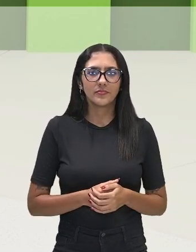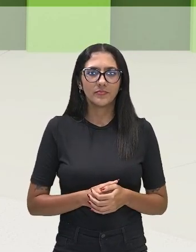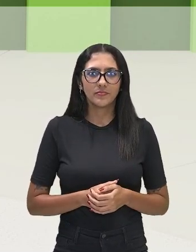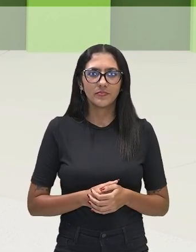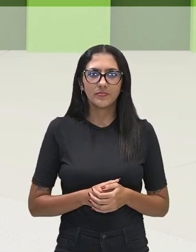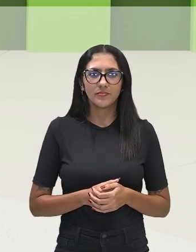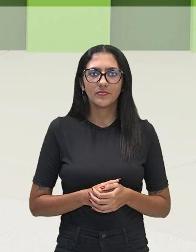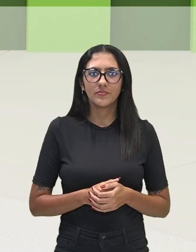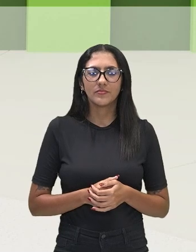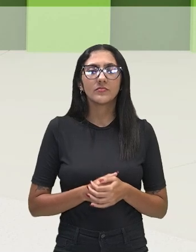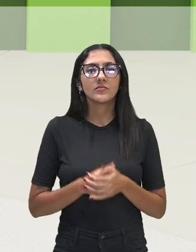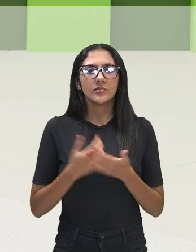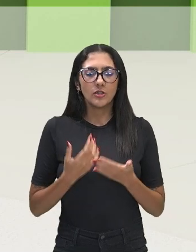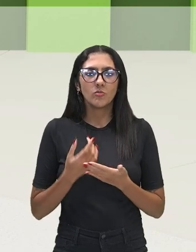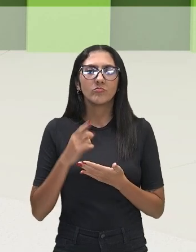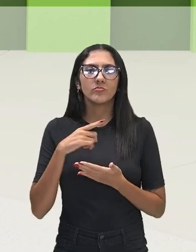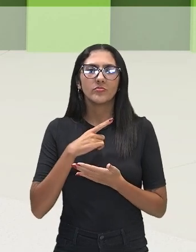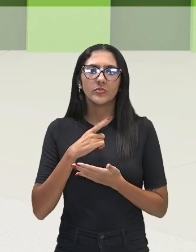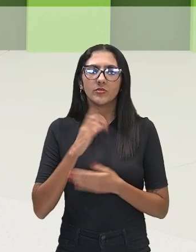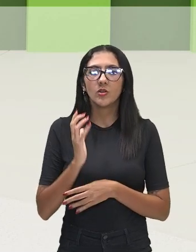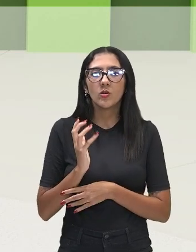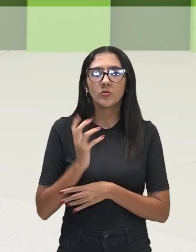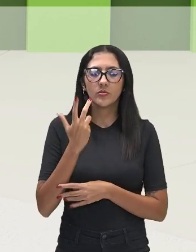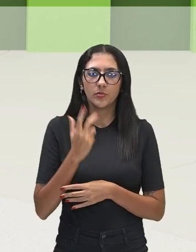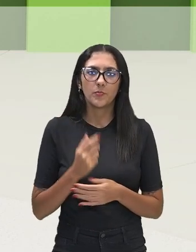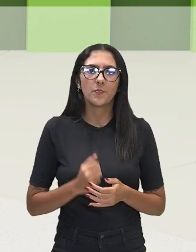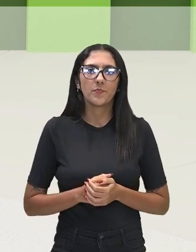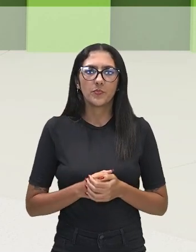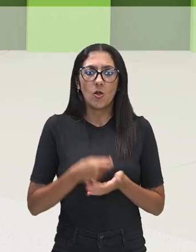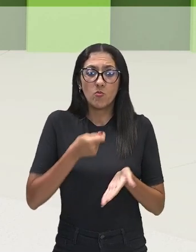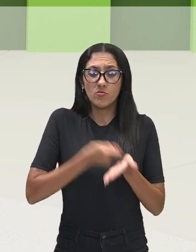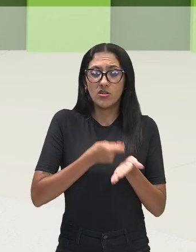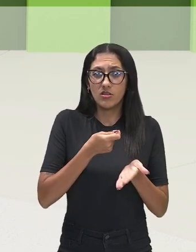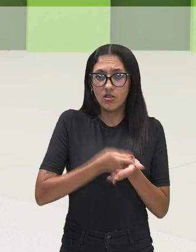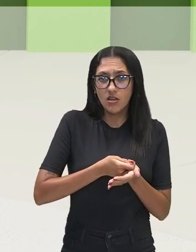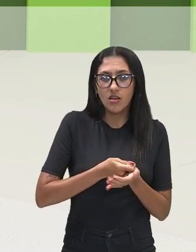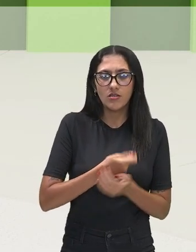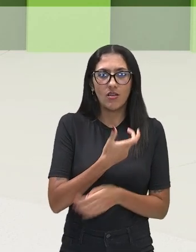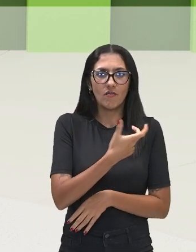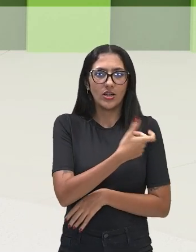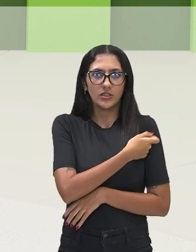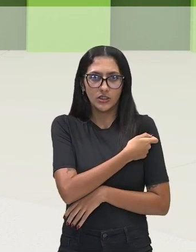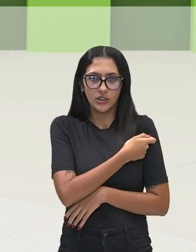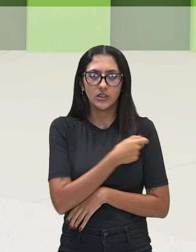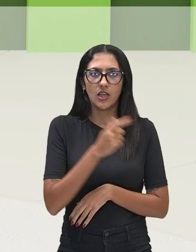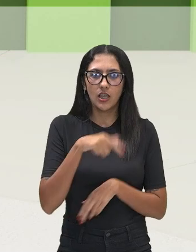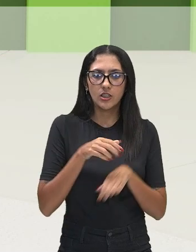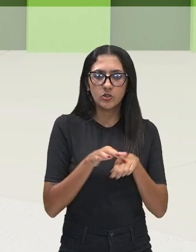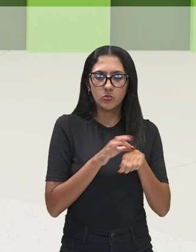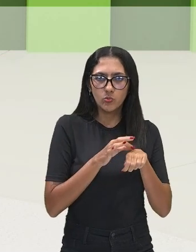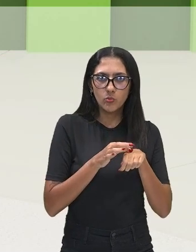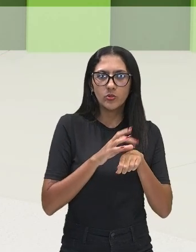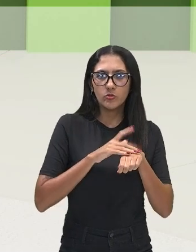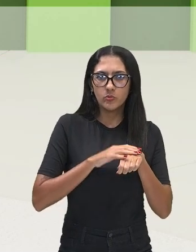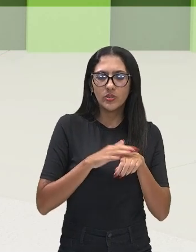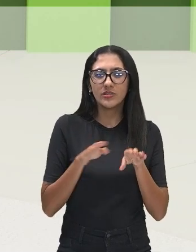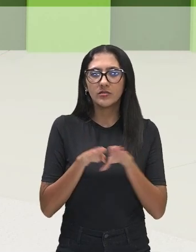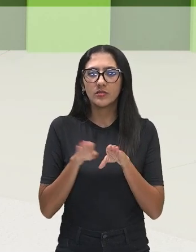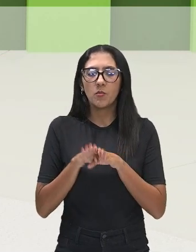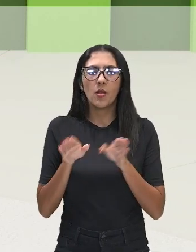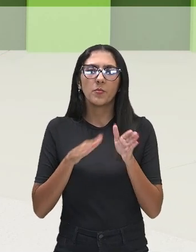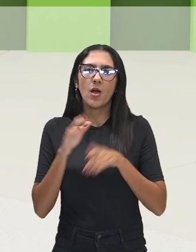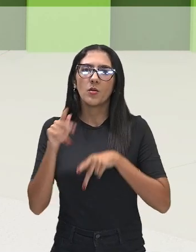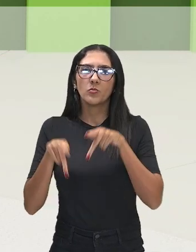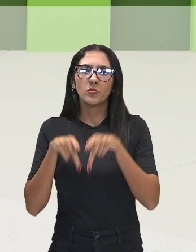um choque, né, entre a obrigatoriedade da vacinação contra a varíola e a